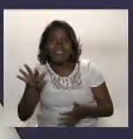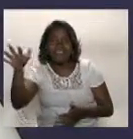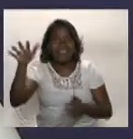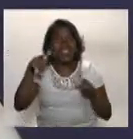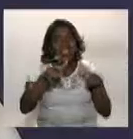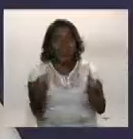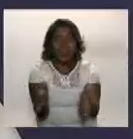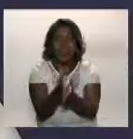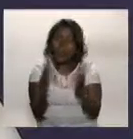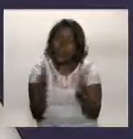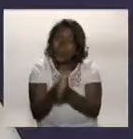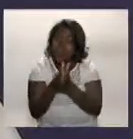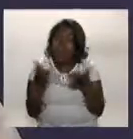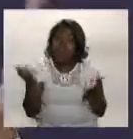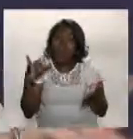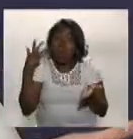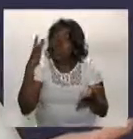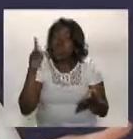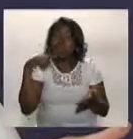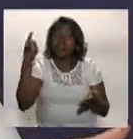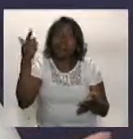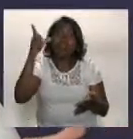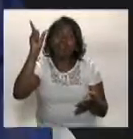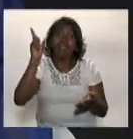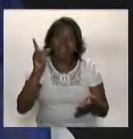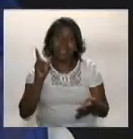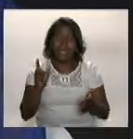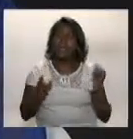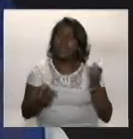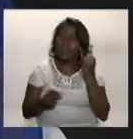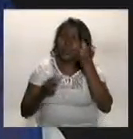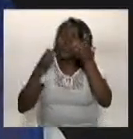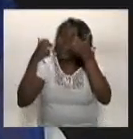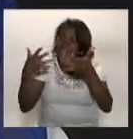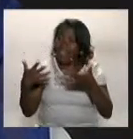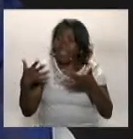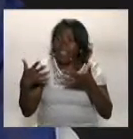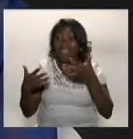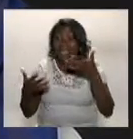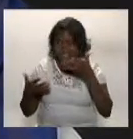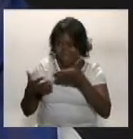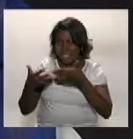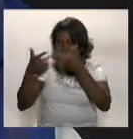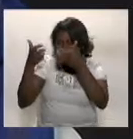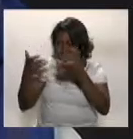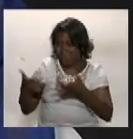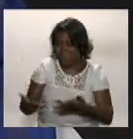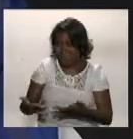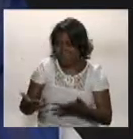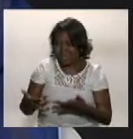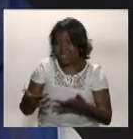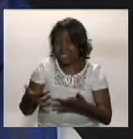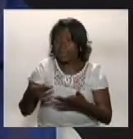Paulo Melo, através de um subsecretário, que também de alguma forma pretende fazer com